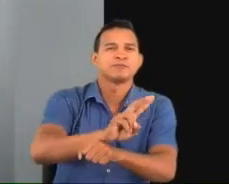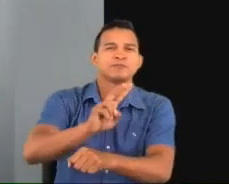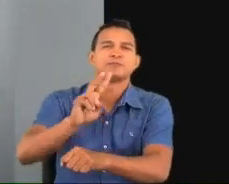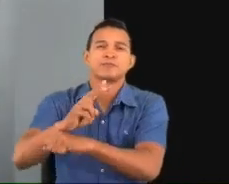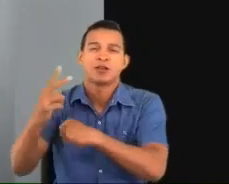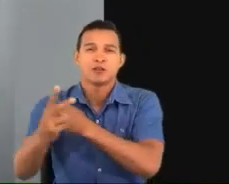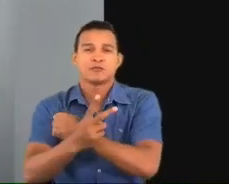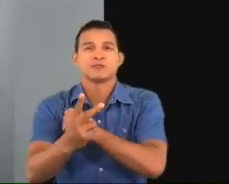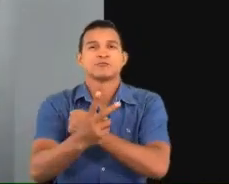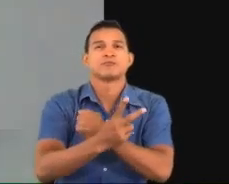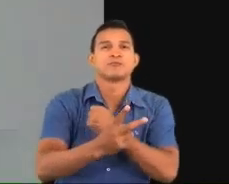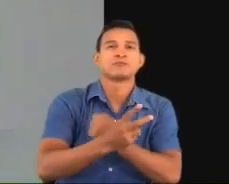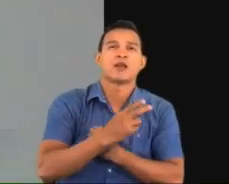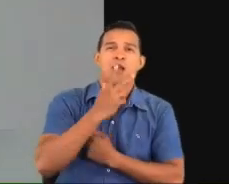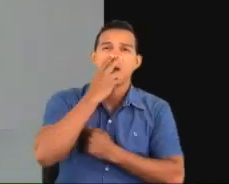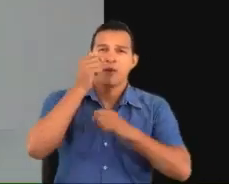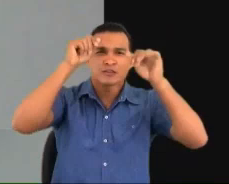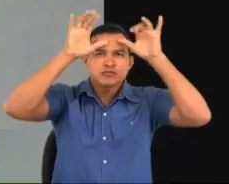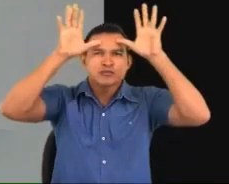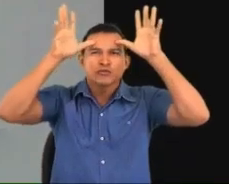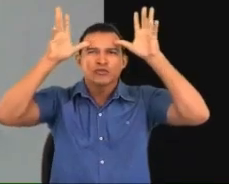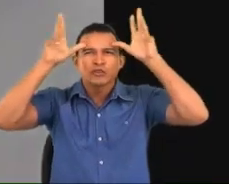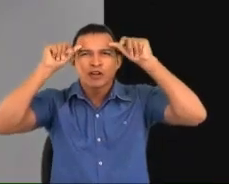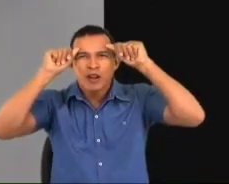Leão de Judá, estrela de Davi,